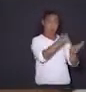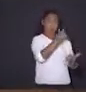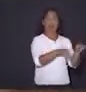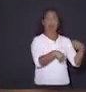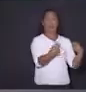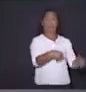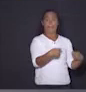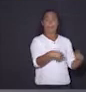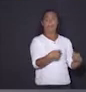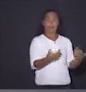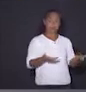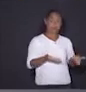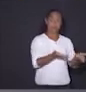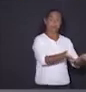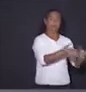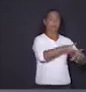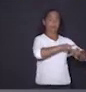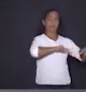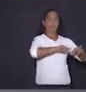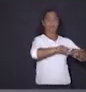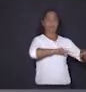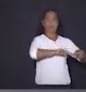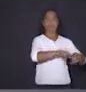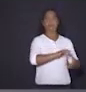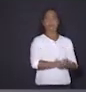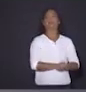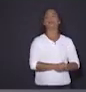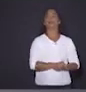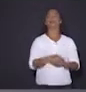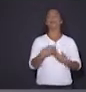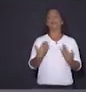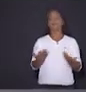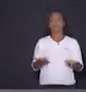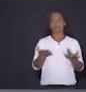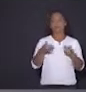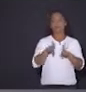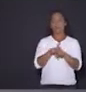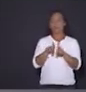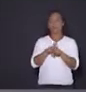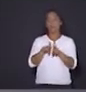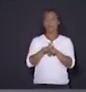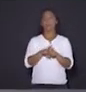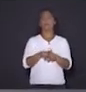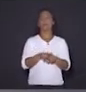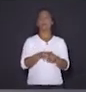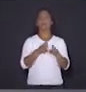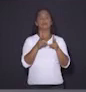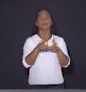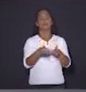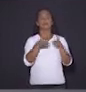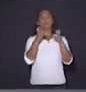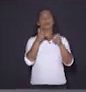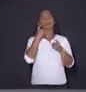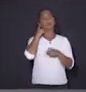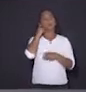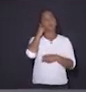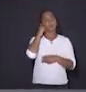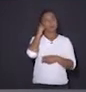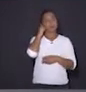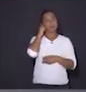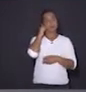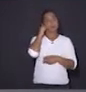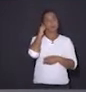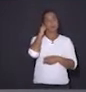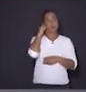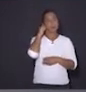a conteúdos preconceituosos na internet além disso é o que a gente verifica é uma coisa